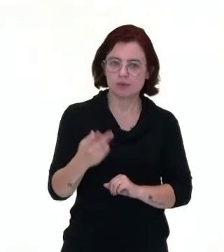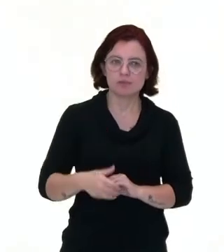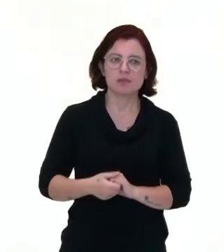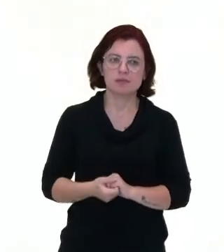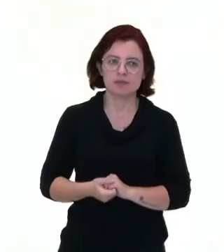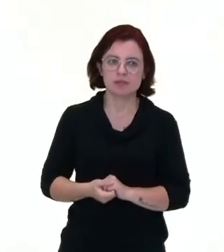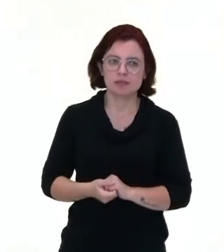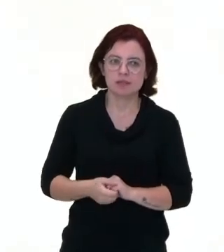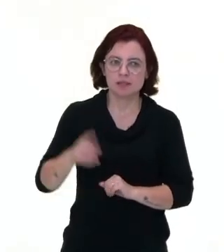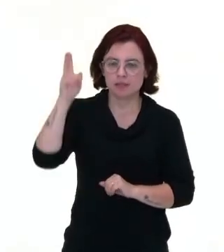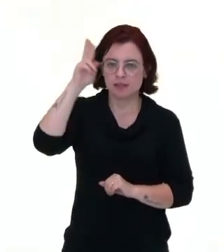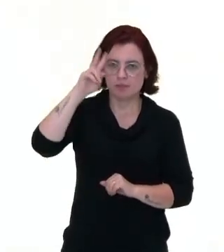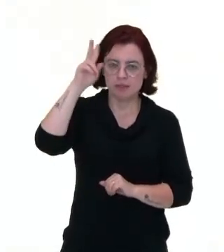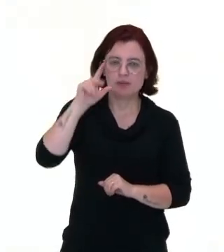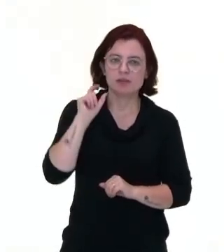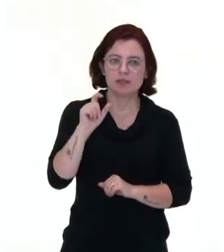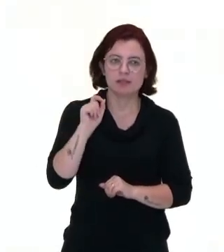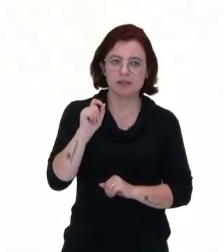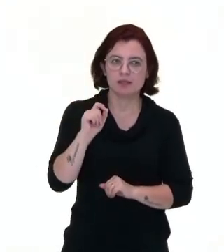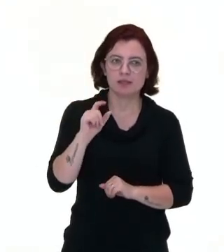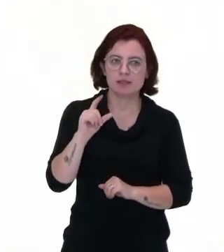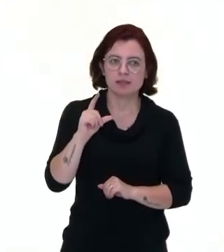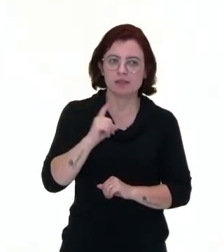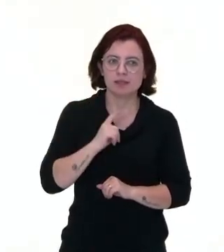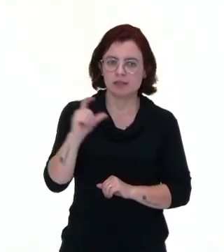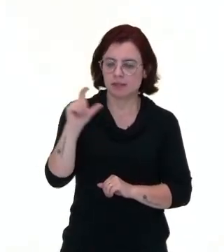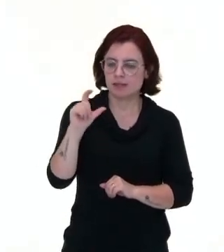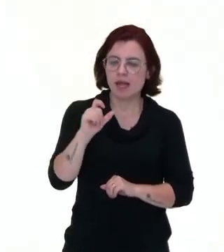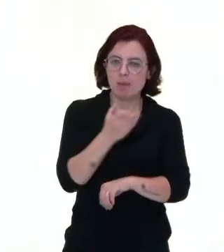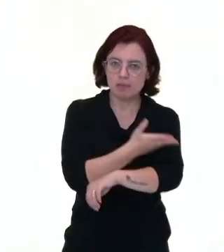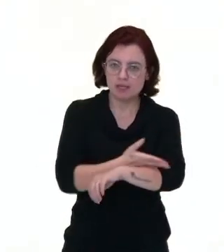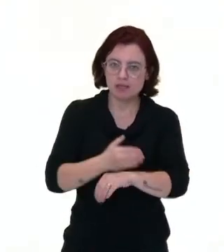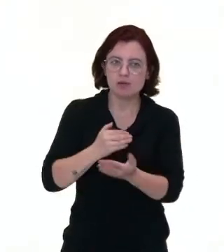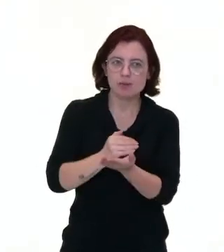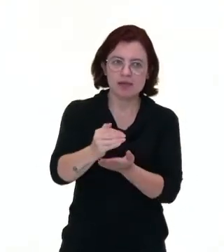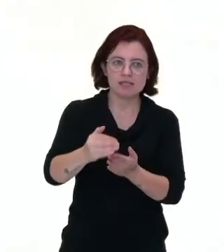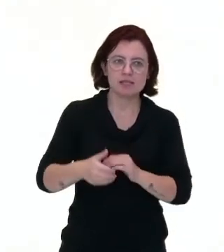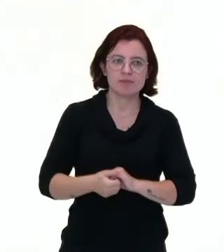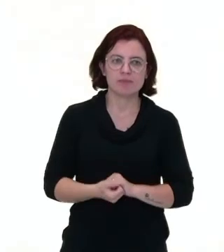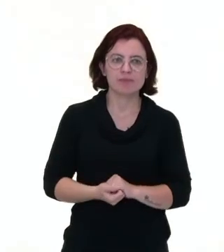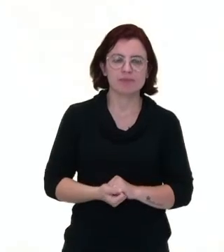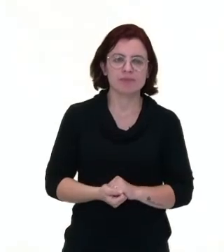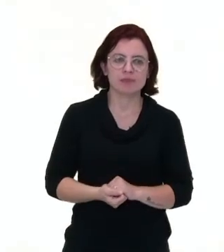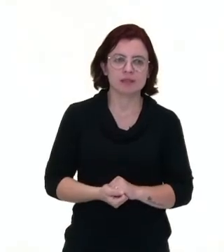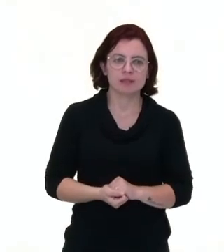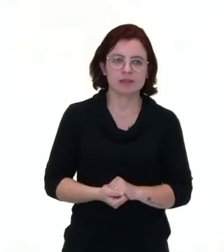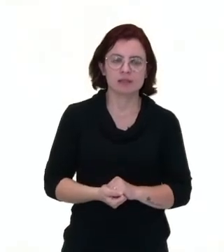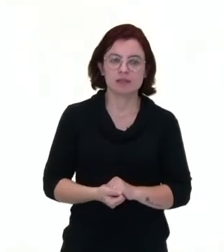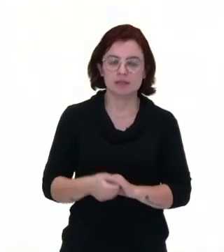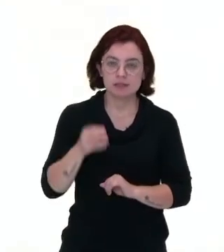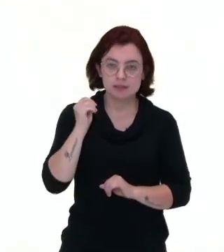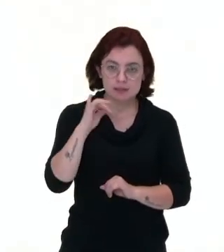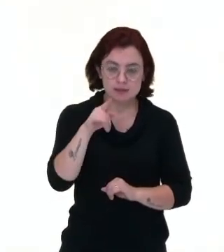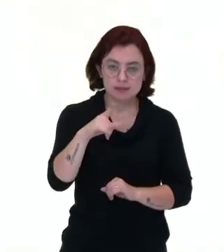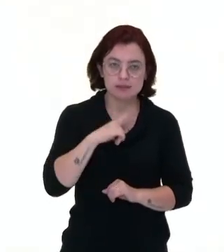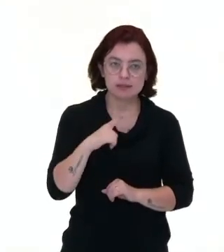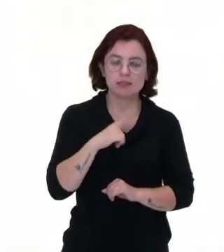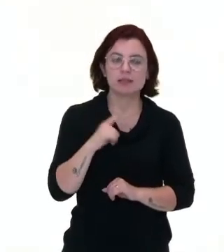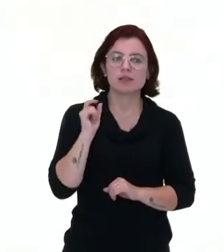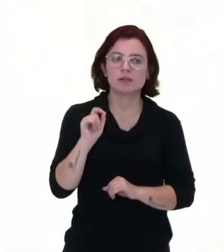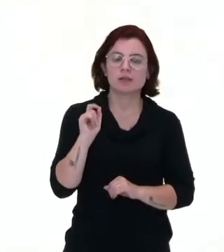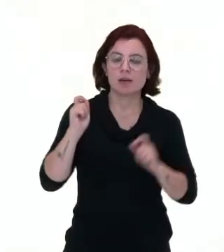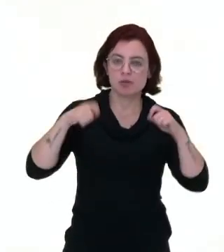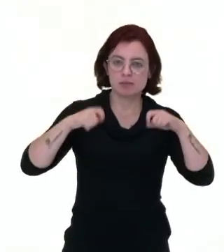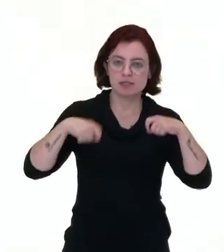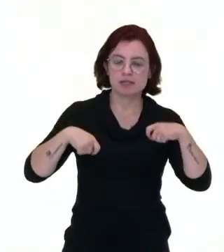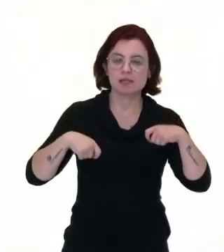pareamentos, lembrando que sempre o jogador que está com as brancas começa, tá? E se vocês tiverem a possibilidade aí,